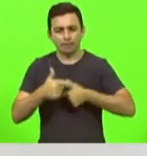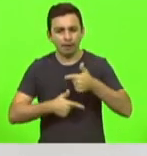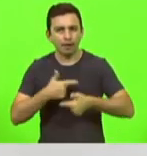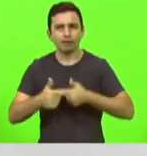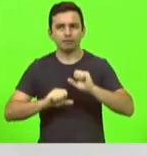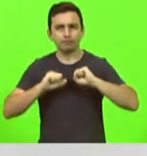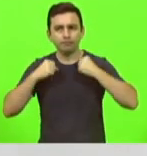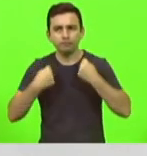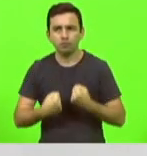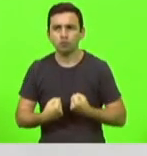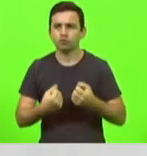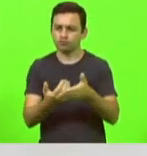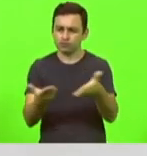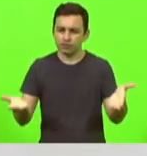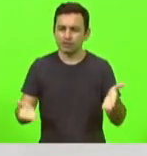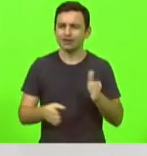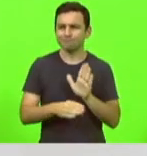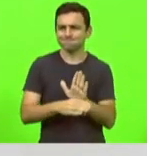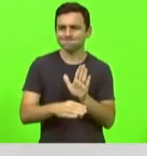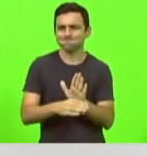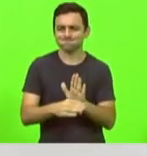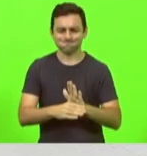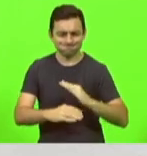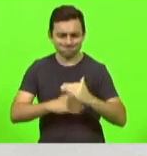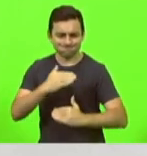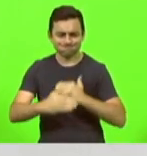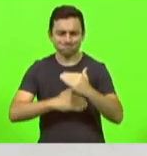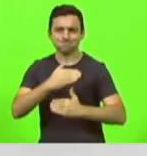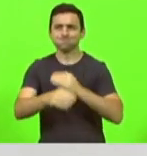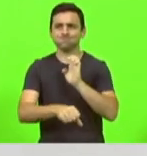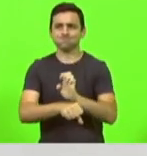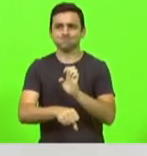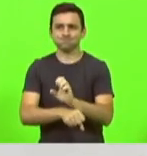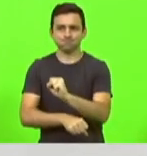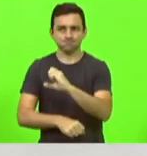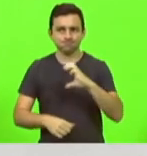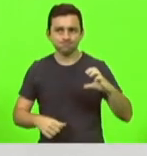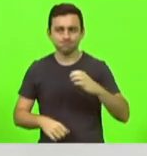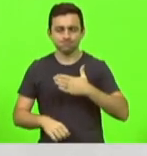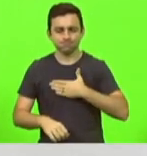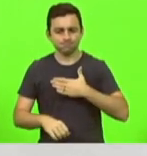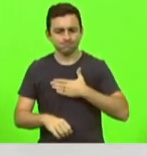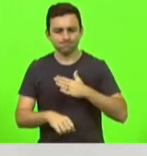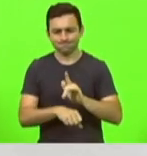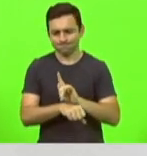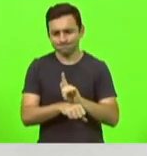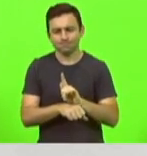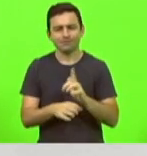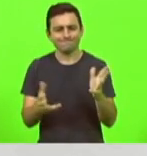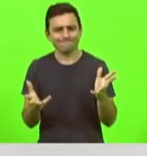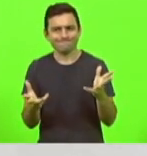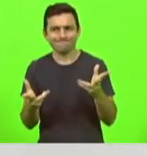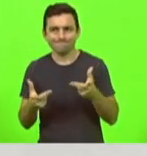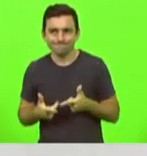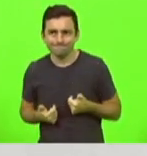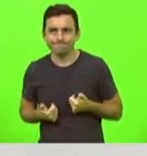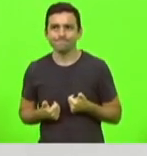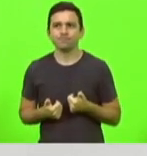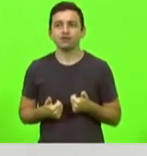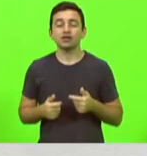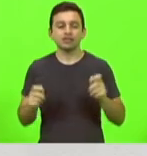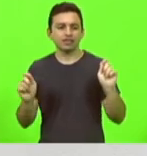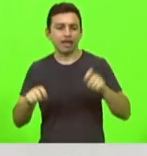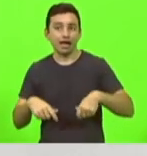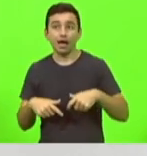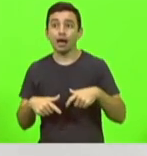contribuíram para o crescimento do Estado de Santa Catarina por meio de uma gestão eficiente e econômica que promoveu a maior